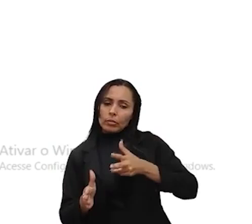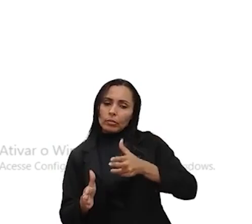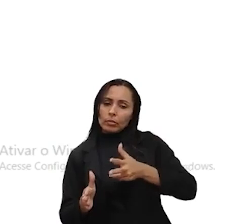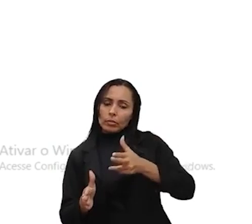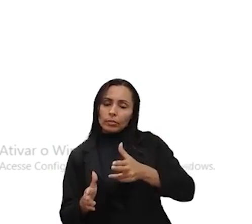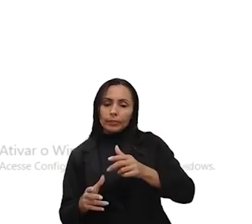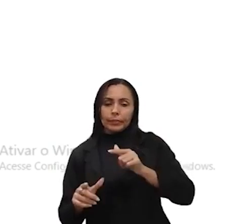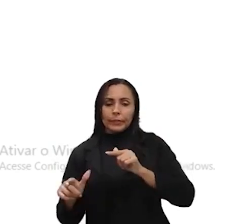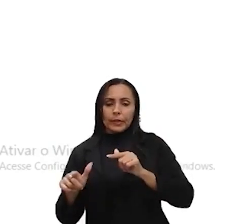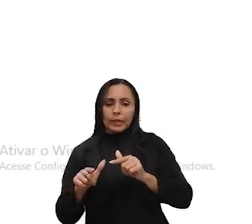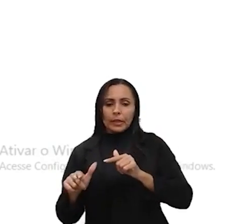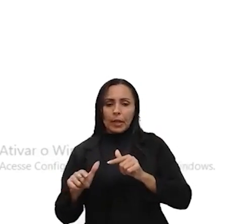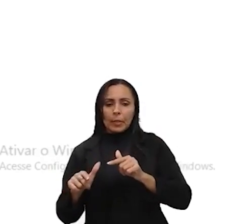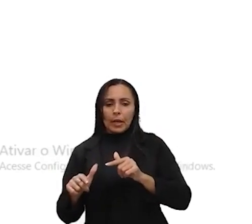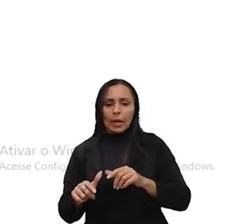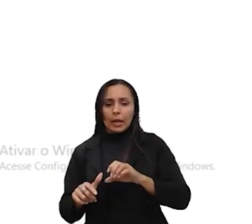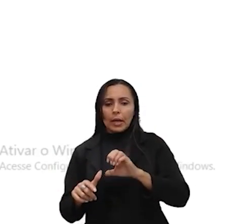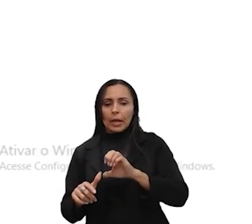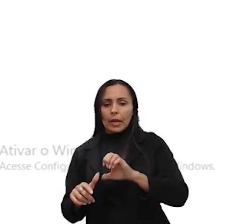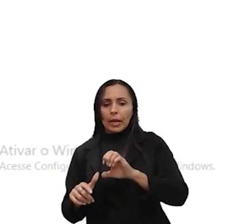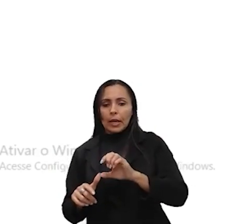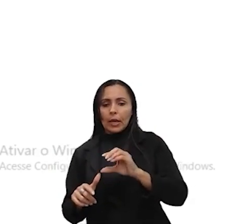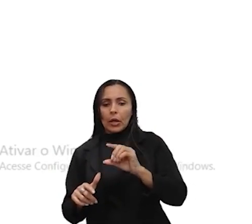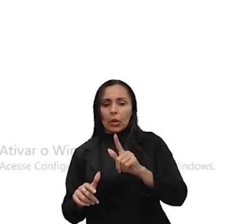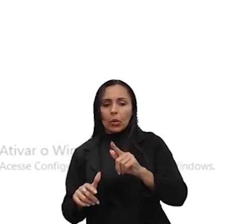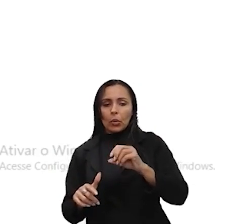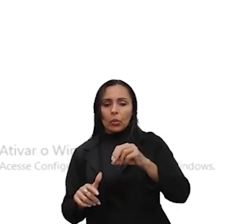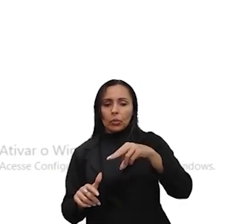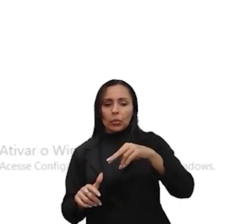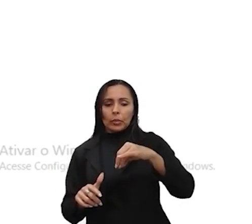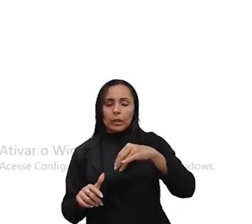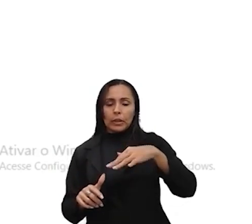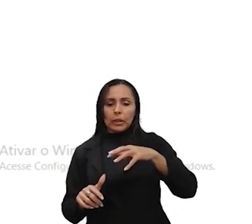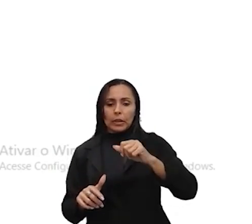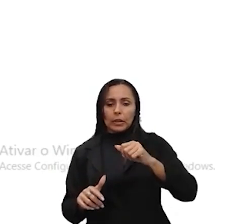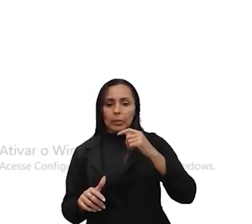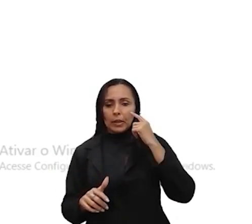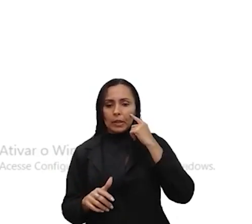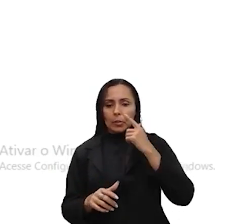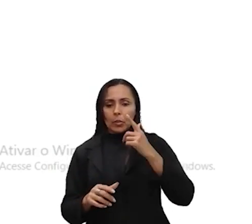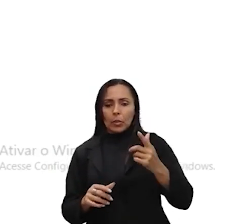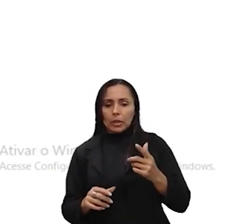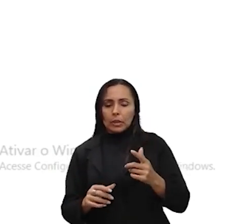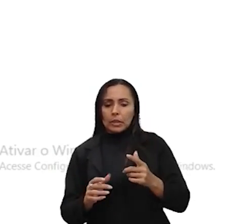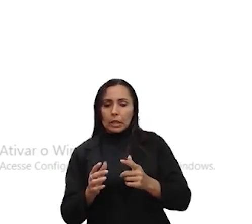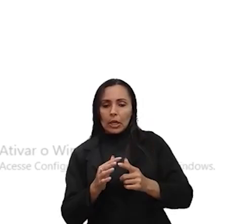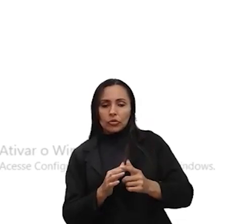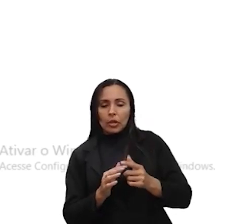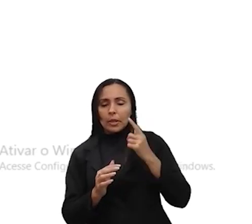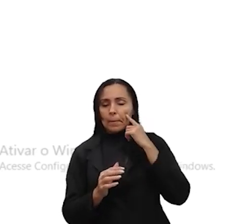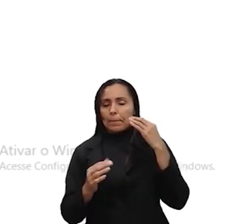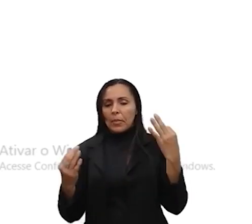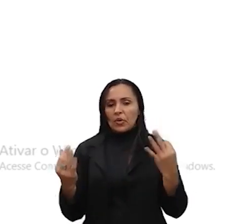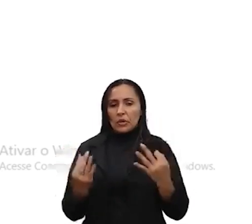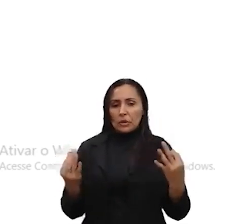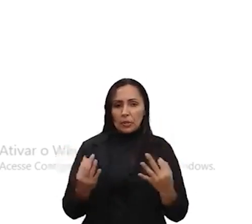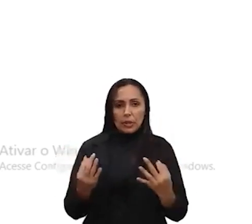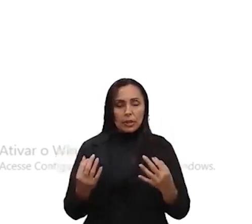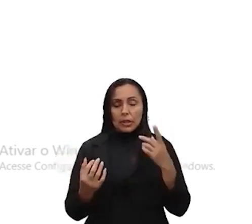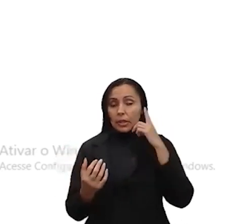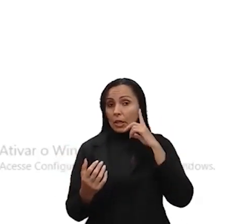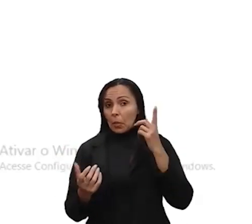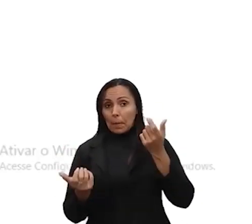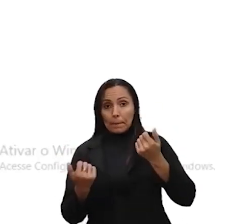trabalha a questão da ergonomia, né, a anatomia, para que possa ser encaixada perfeitamente, sem